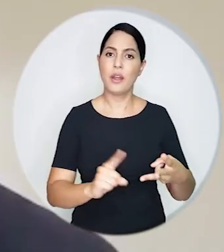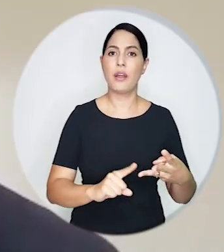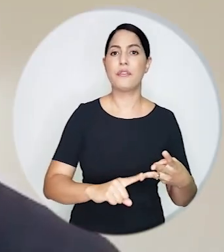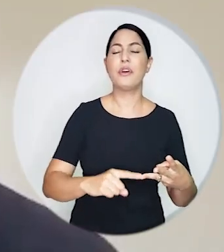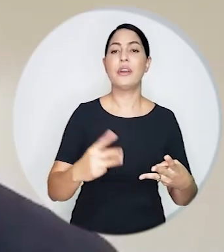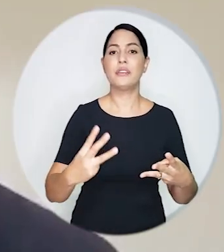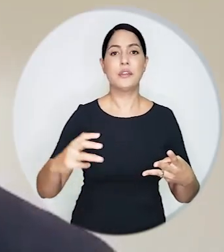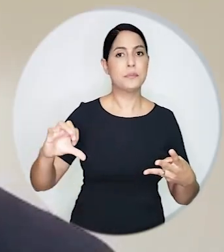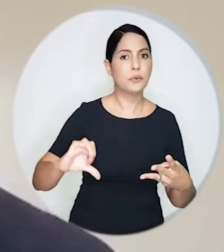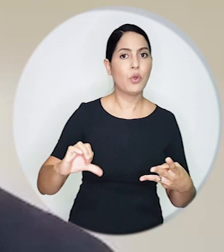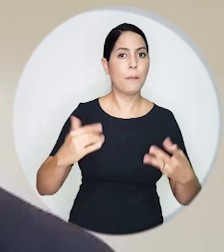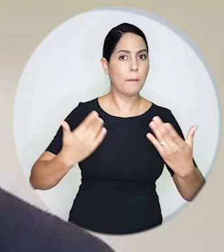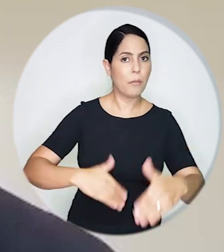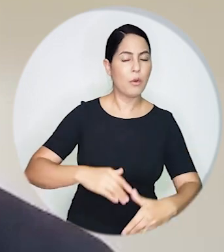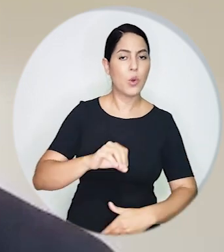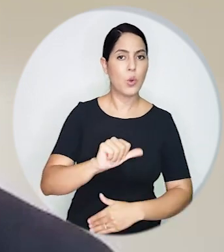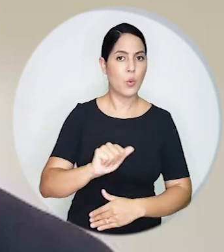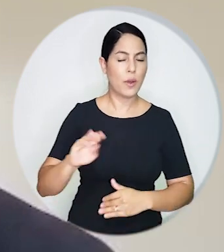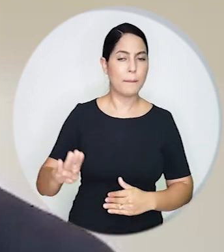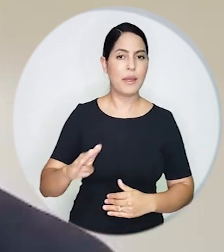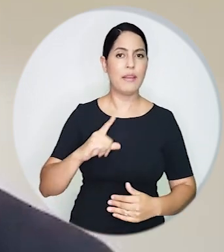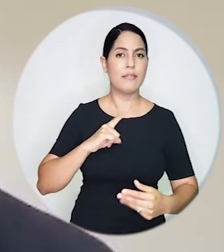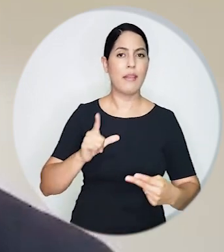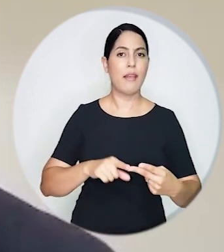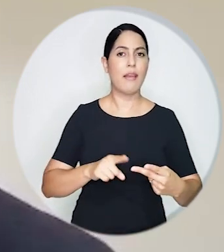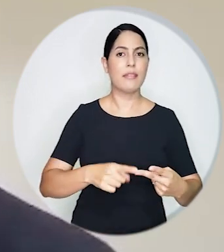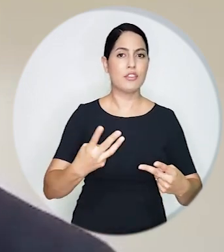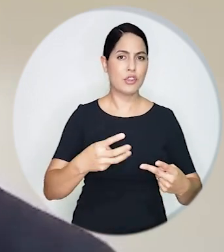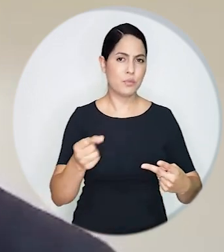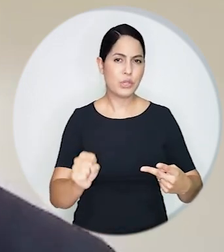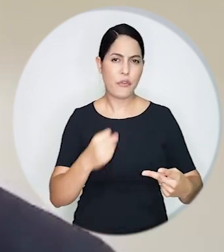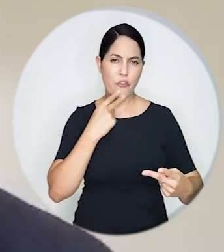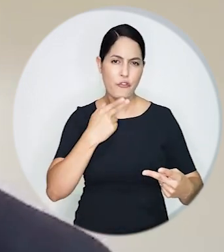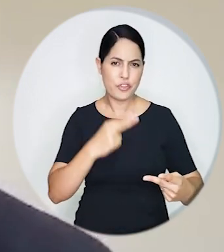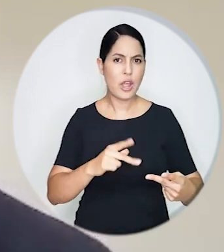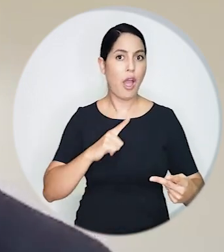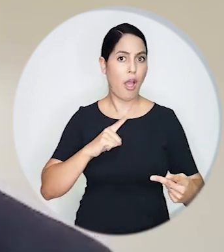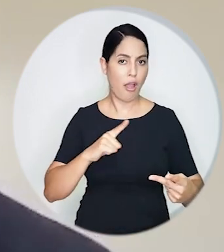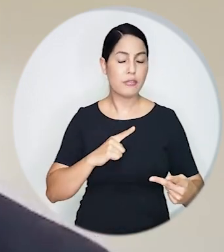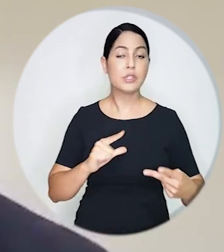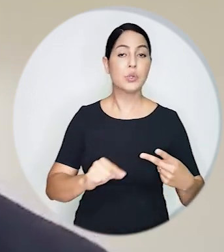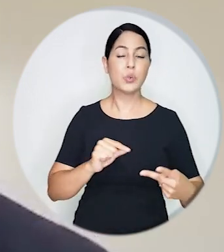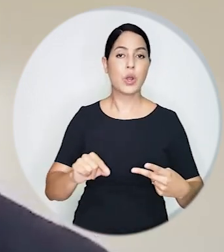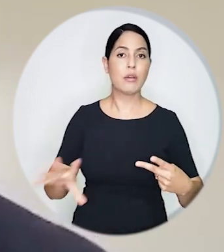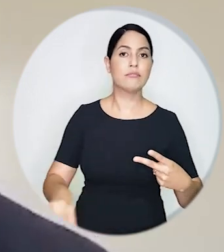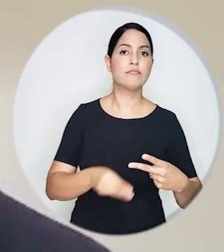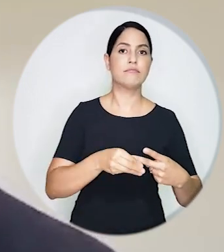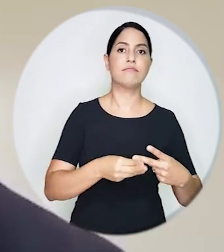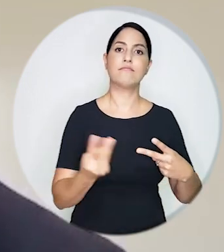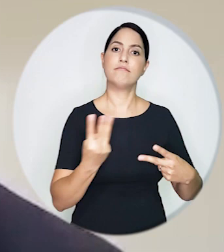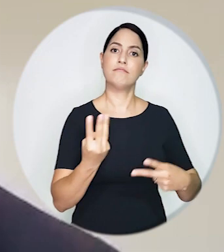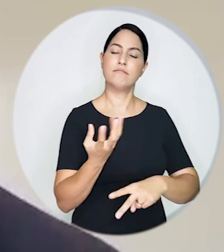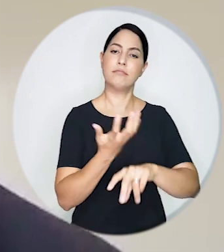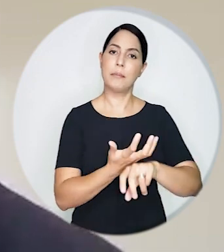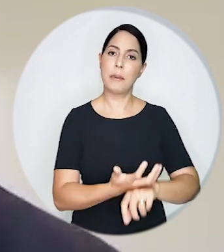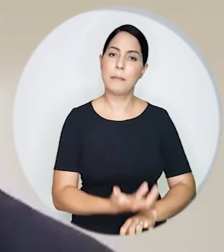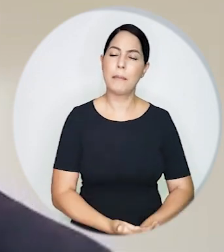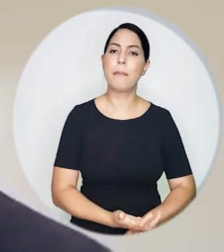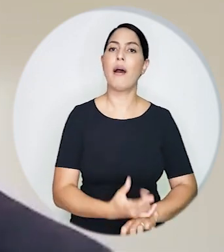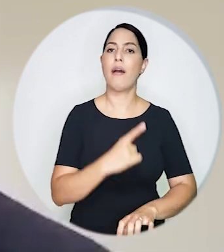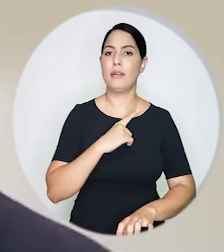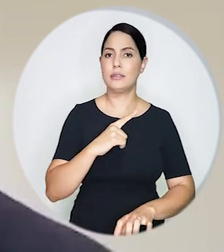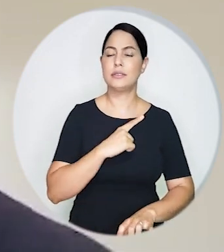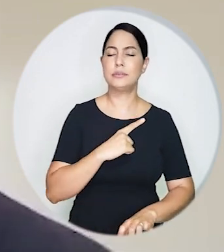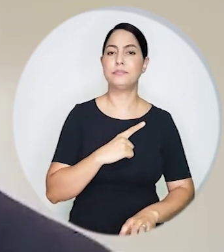o 38º e o 39º exame. As novidades a partir do 38º, da inserção de 3